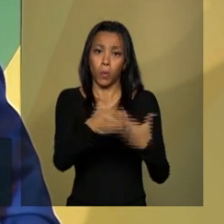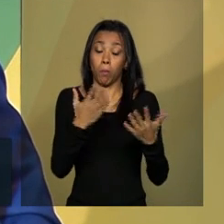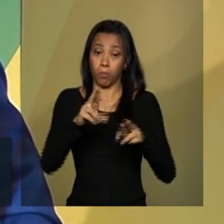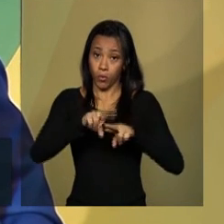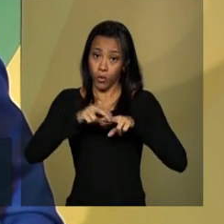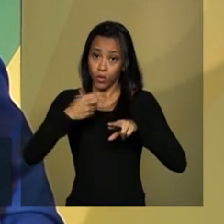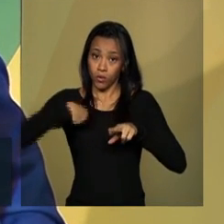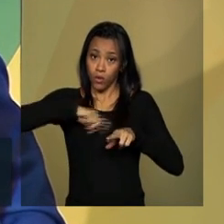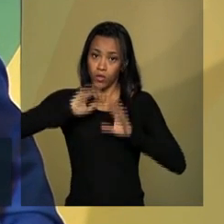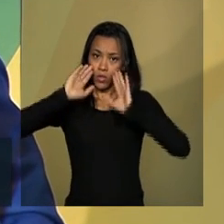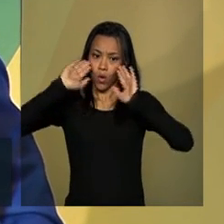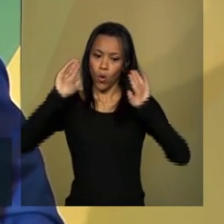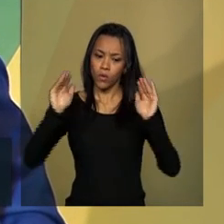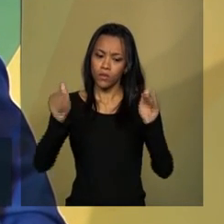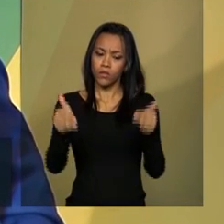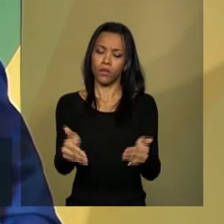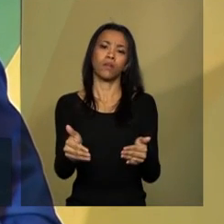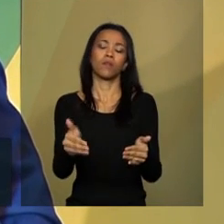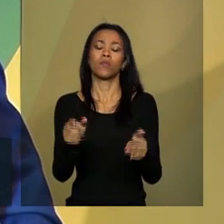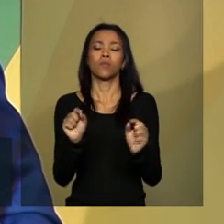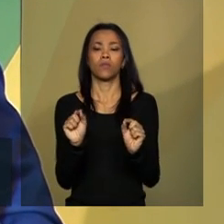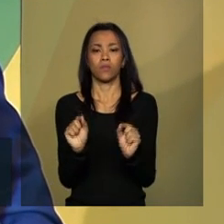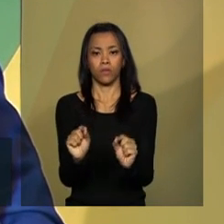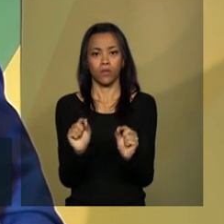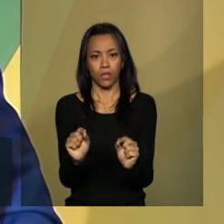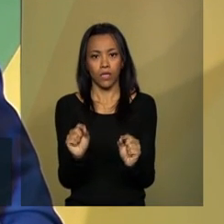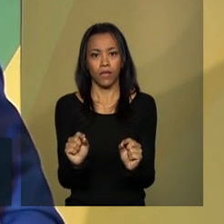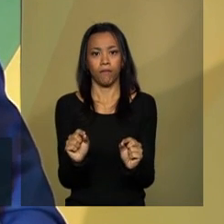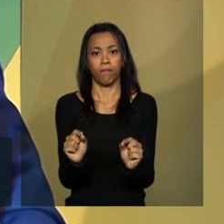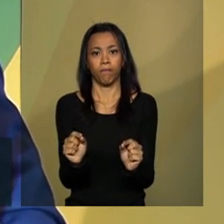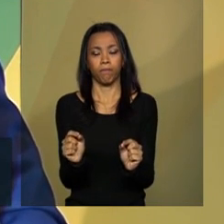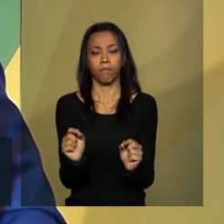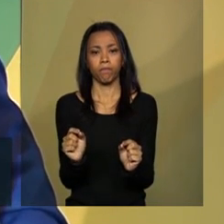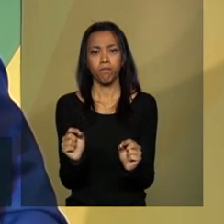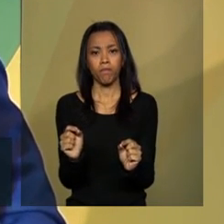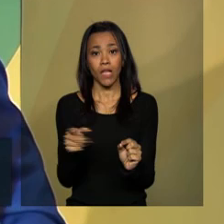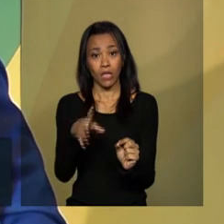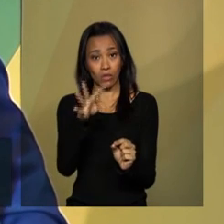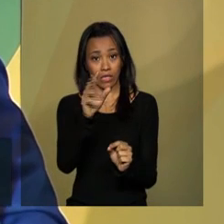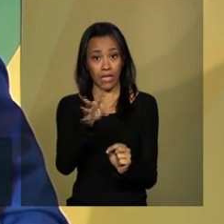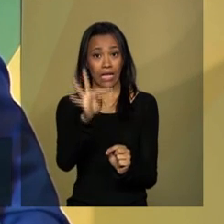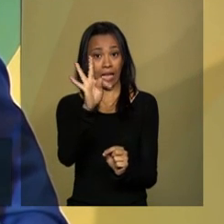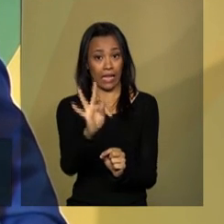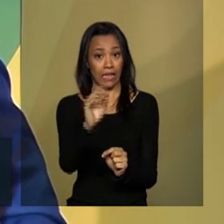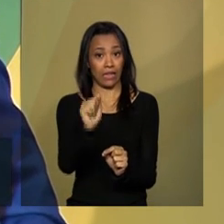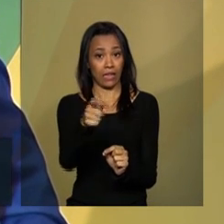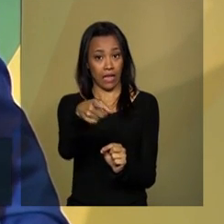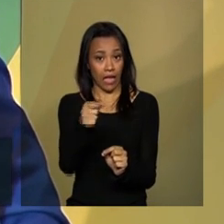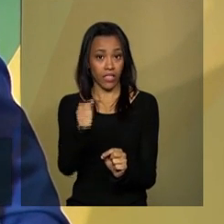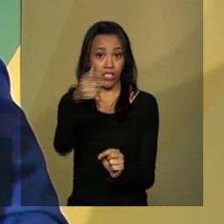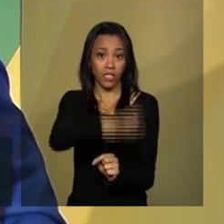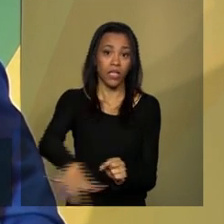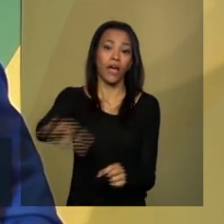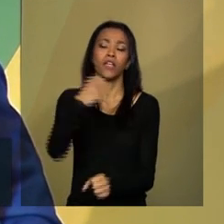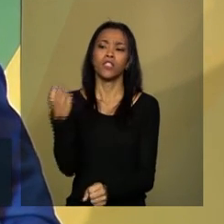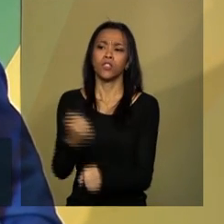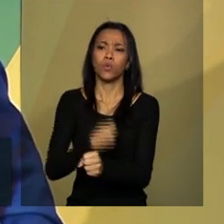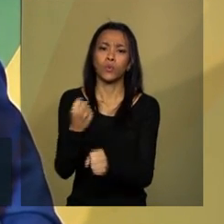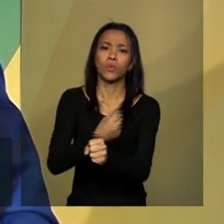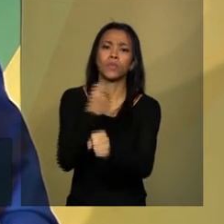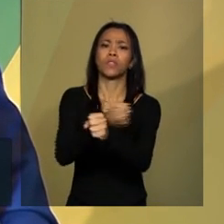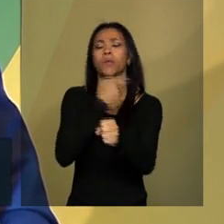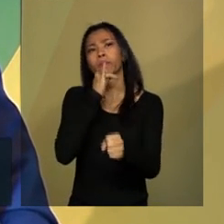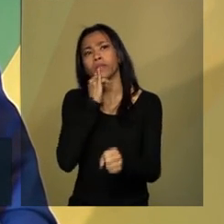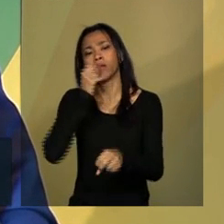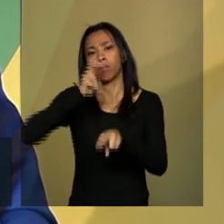concentrando especialmente no aumento da nossa taxa de investimento em infraestrutura. É aí que temos os engarrafamentos